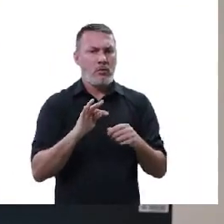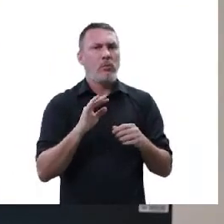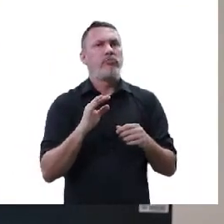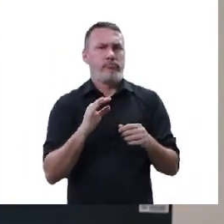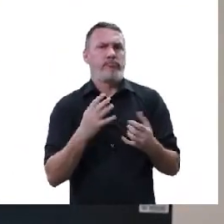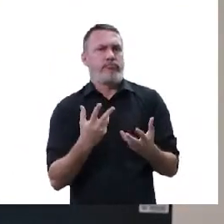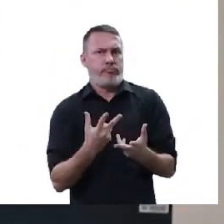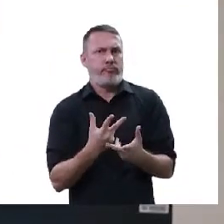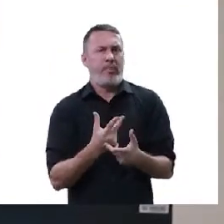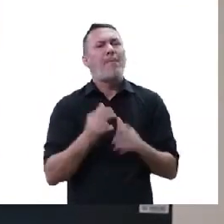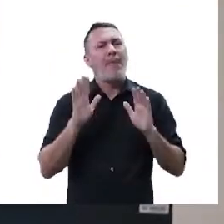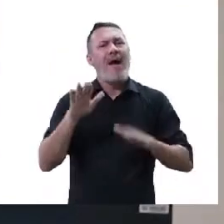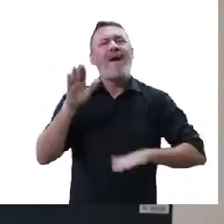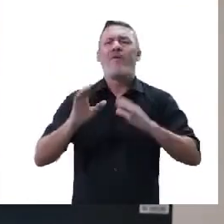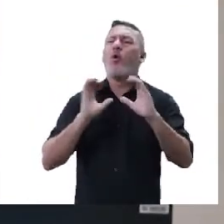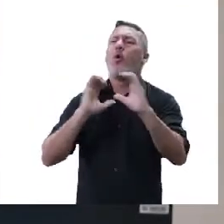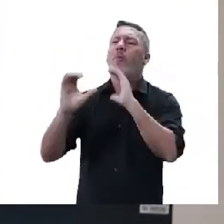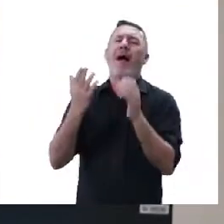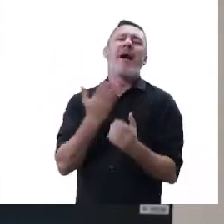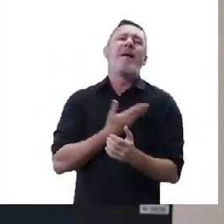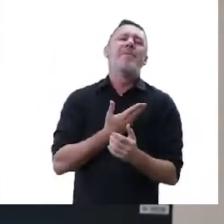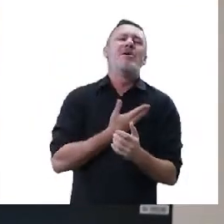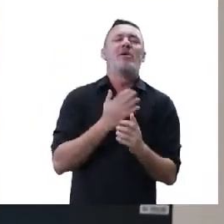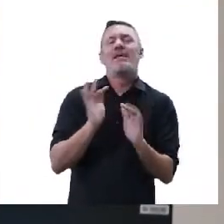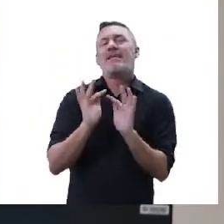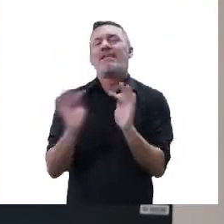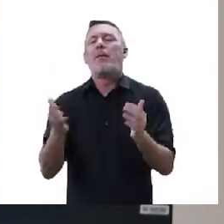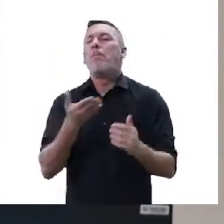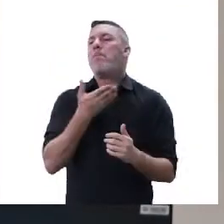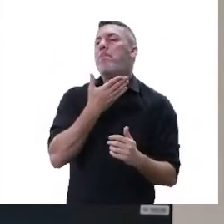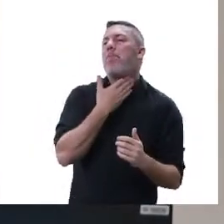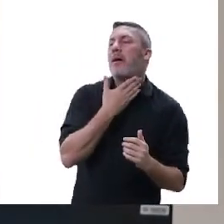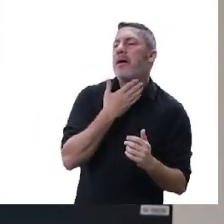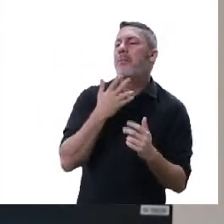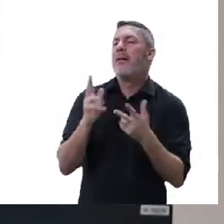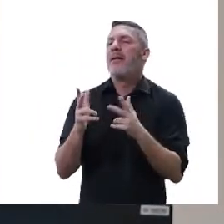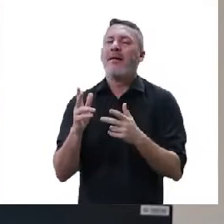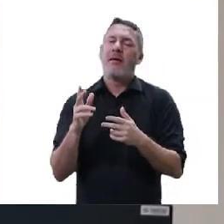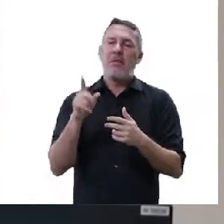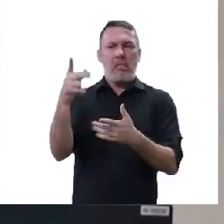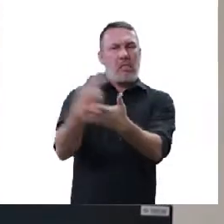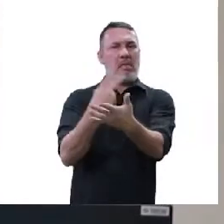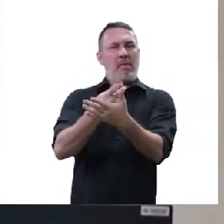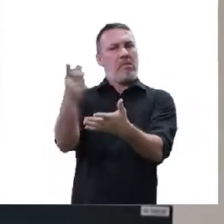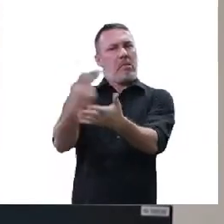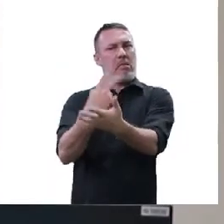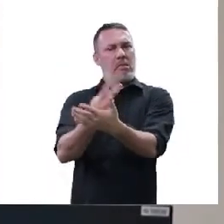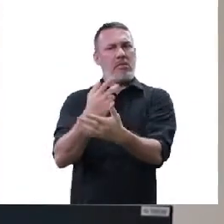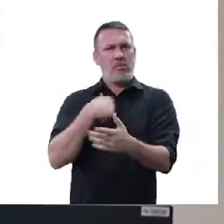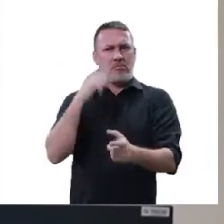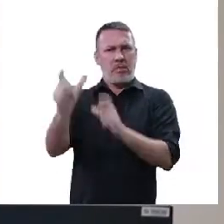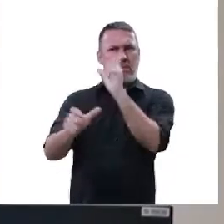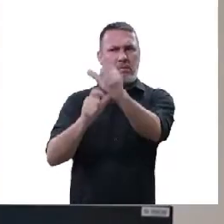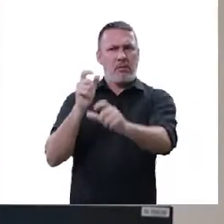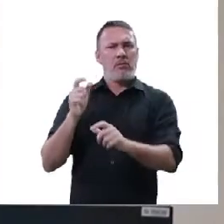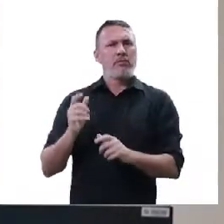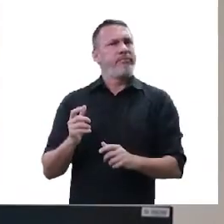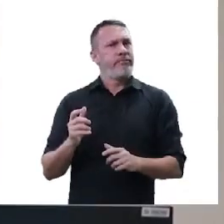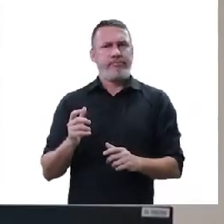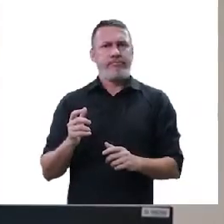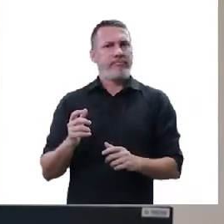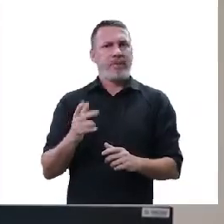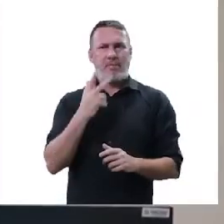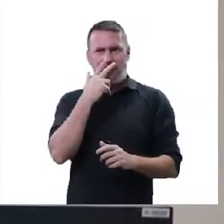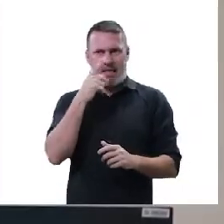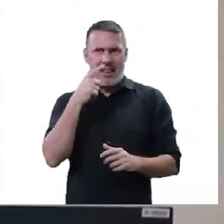não posso, às vezes, em uma comunicação com os amigos ou com outras pessoas, falar que aquilo é um erro. Porque eu vou estar falando